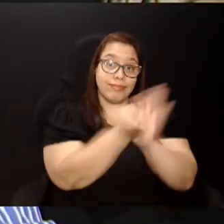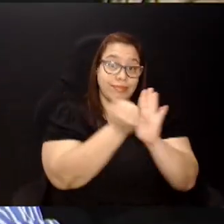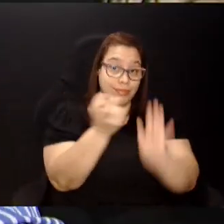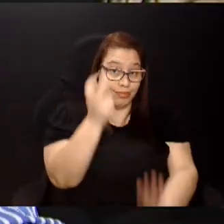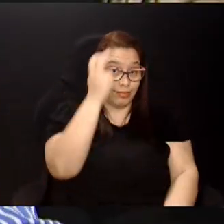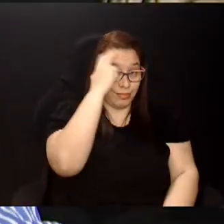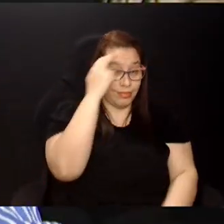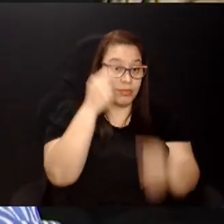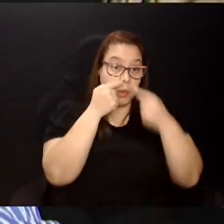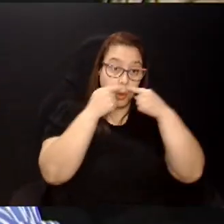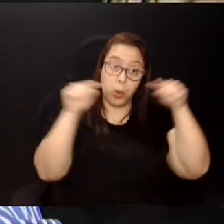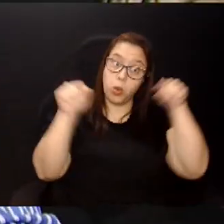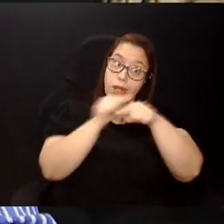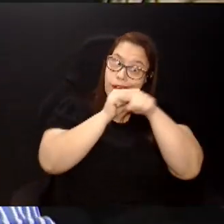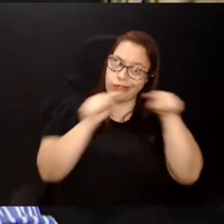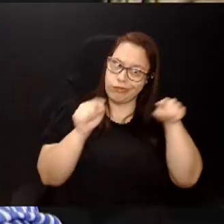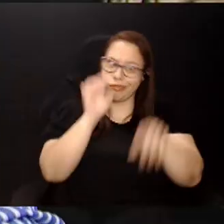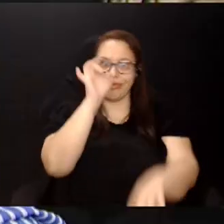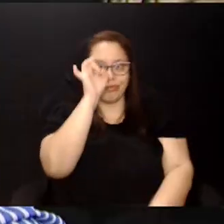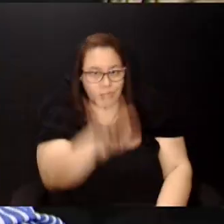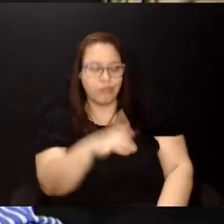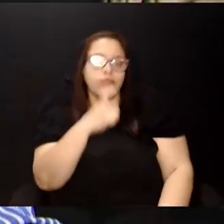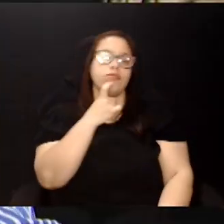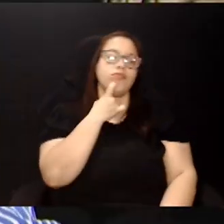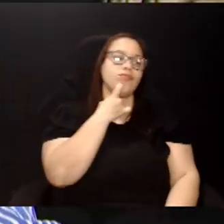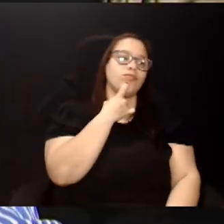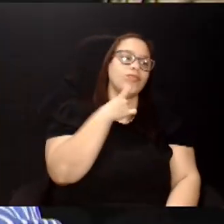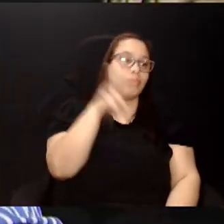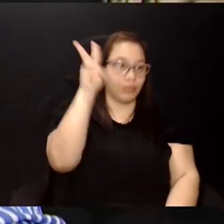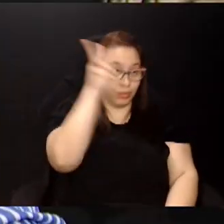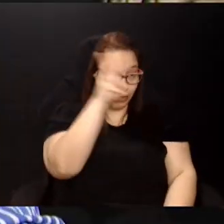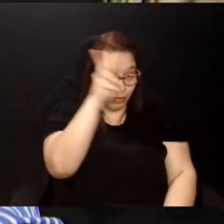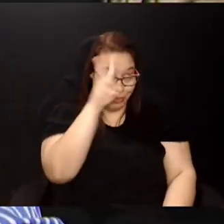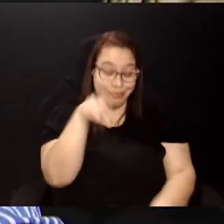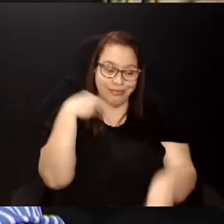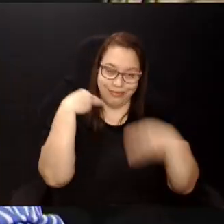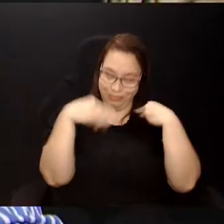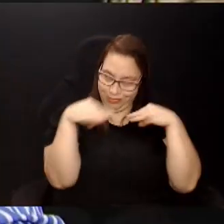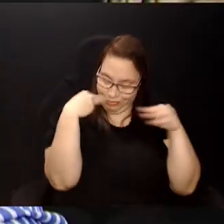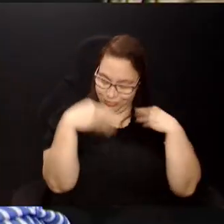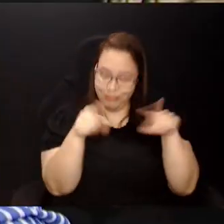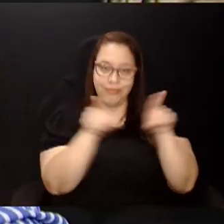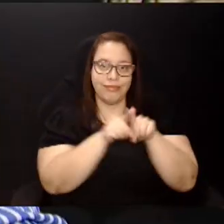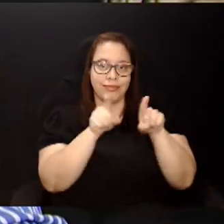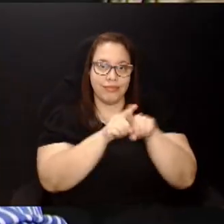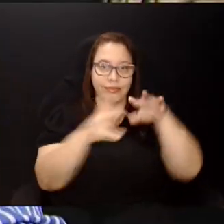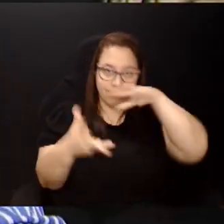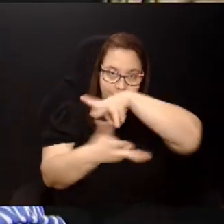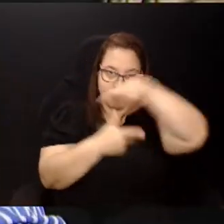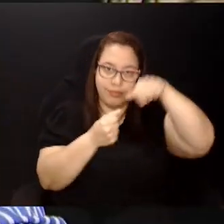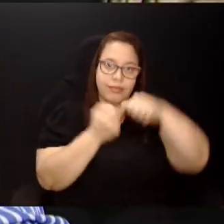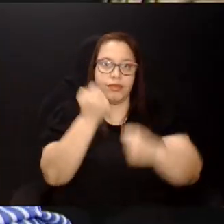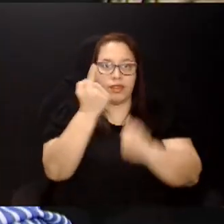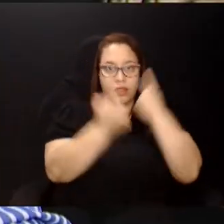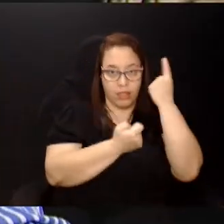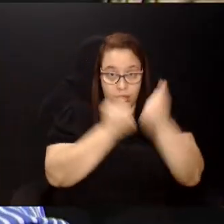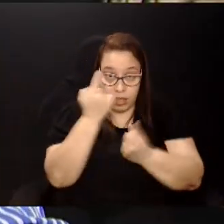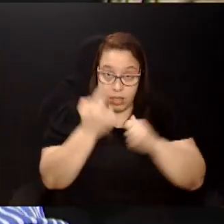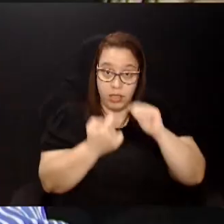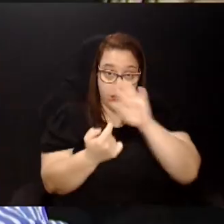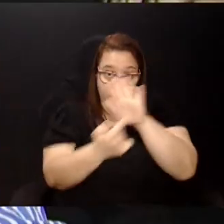Carlos Gomes, não só para Campinas, mas para a história da música universal. Algumas das obras que